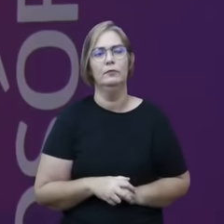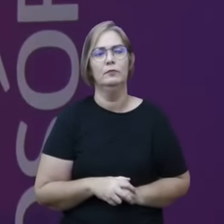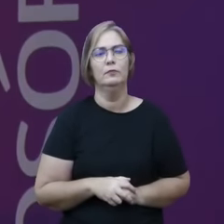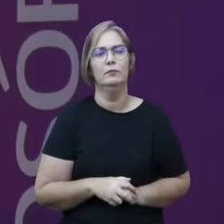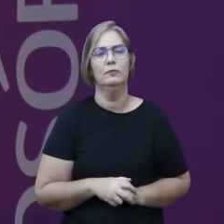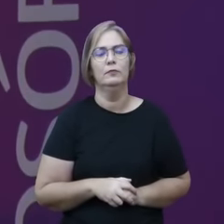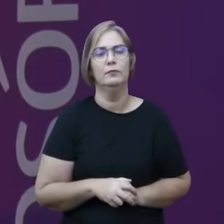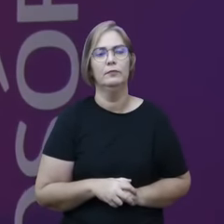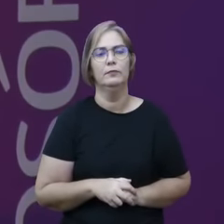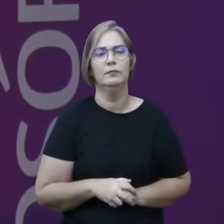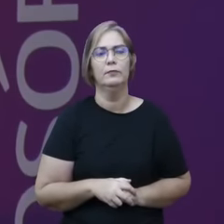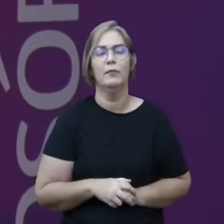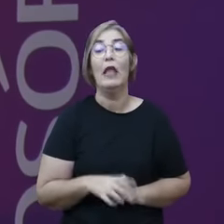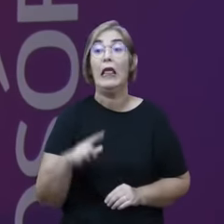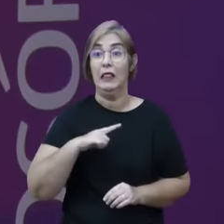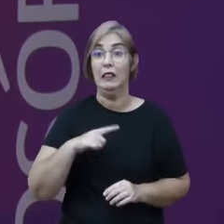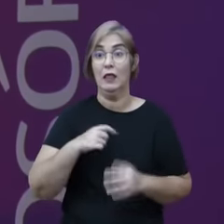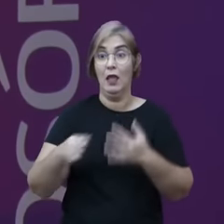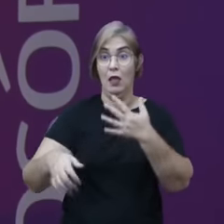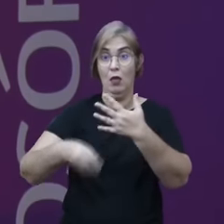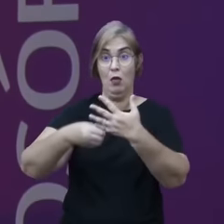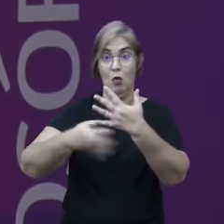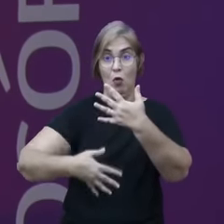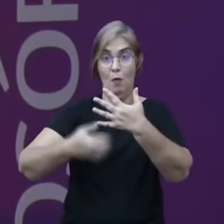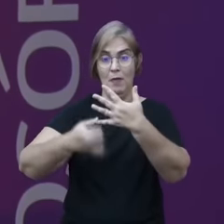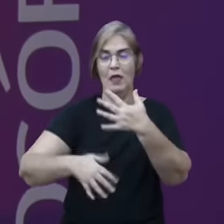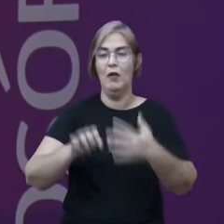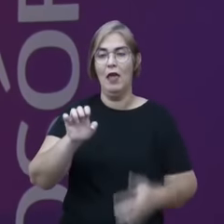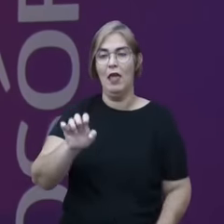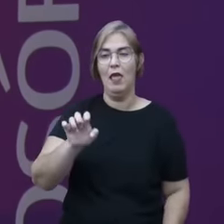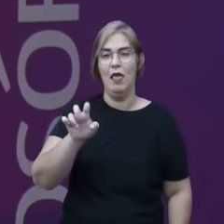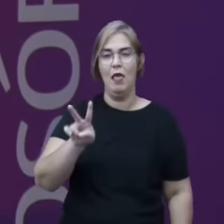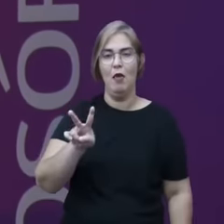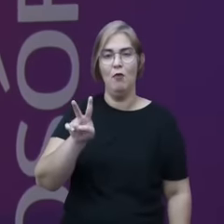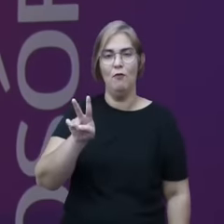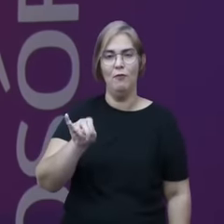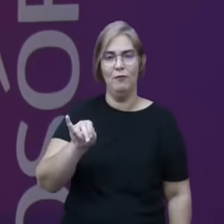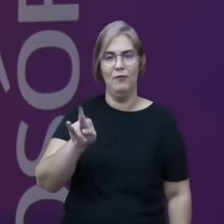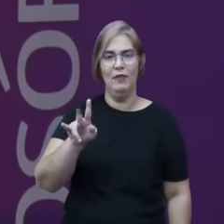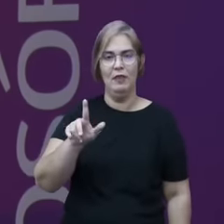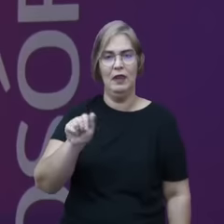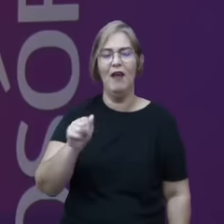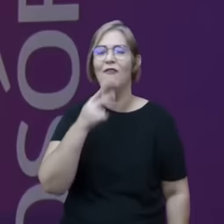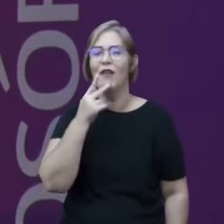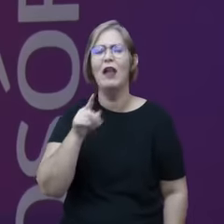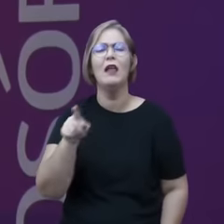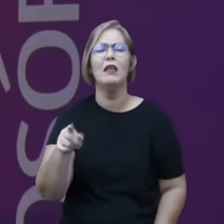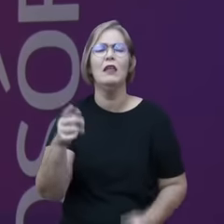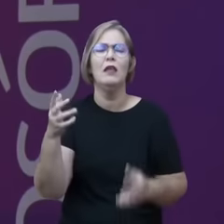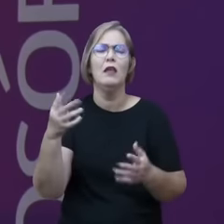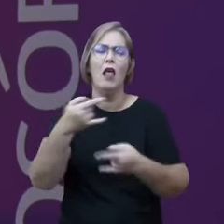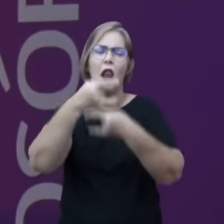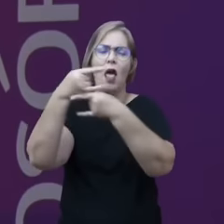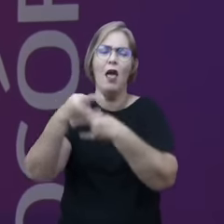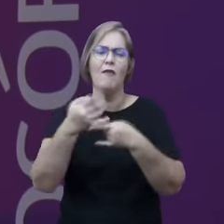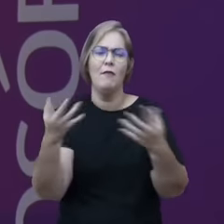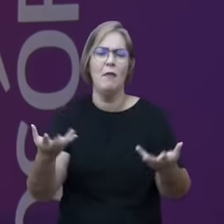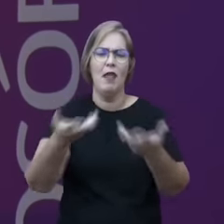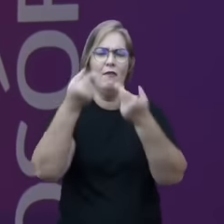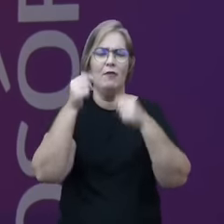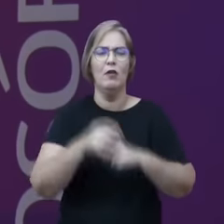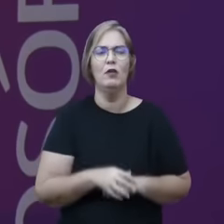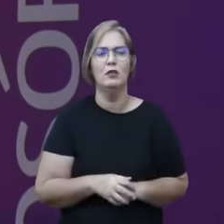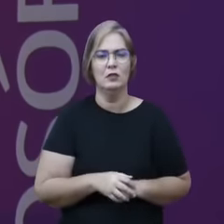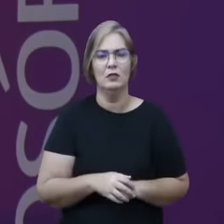Antes de ler a pergunta, ler alguns comentários aqui. A Elvira diz: "Que live maravilhosa, aprendendo sempre com vocês." Obrigado, Elvira. O Alas